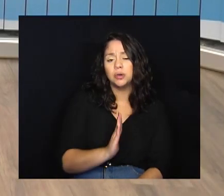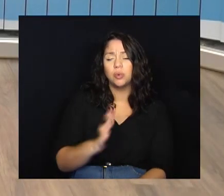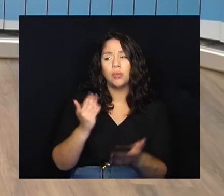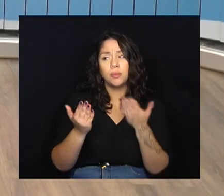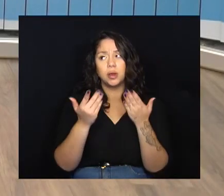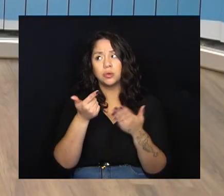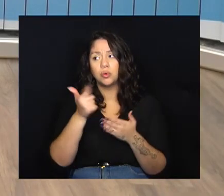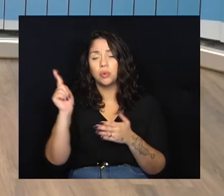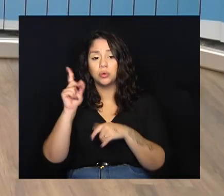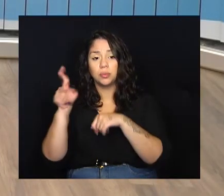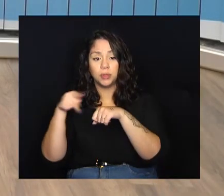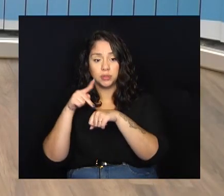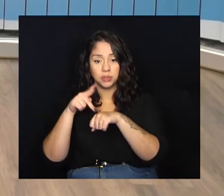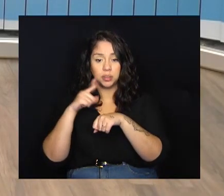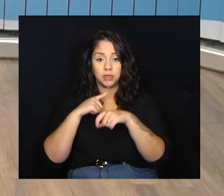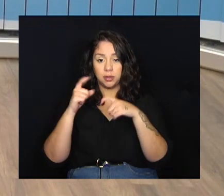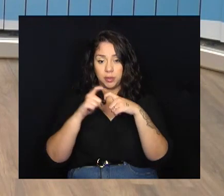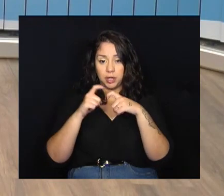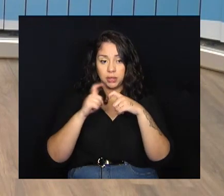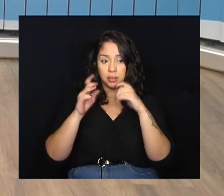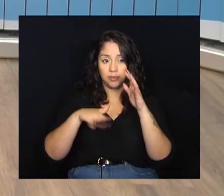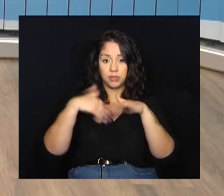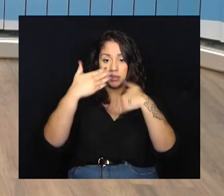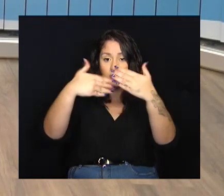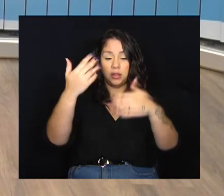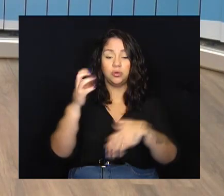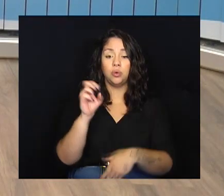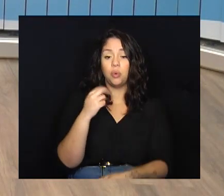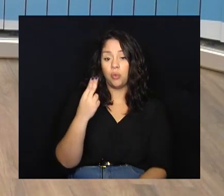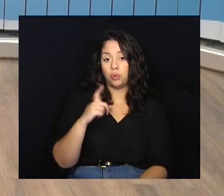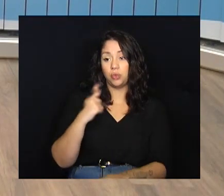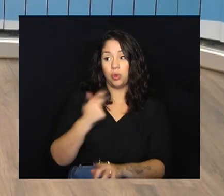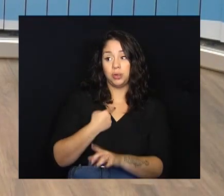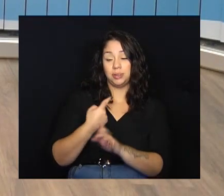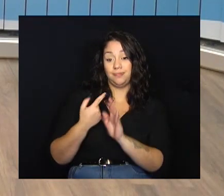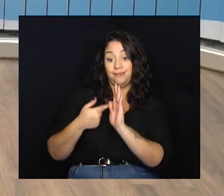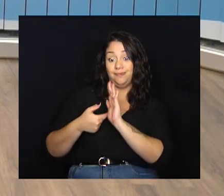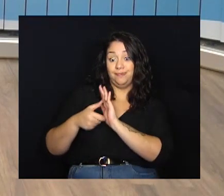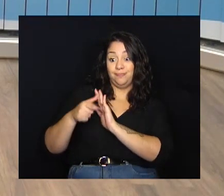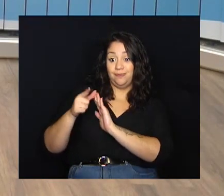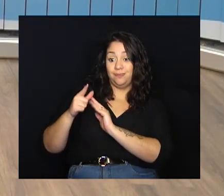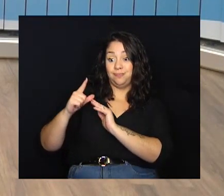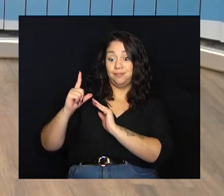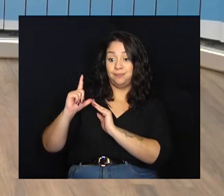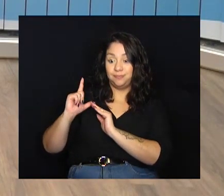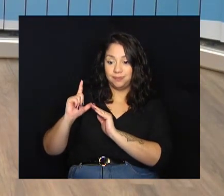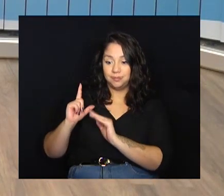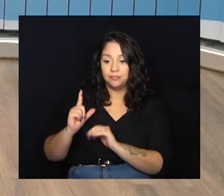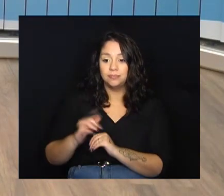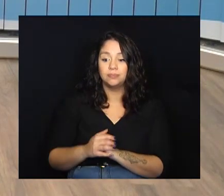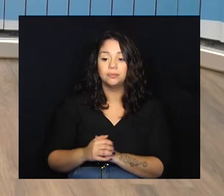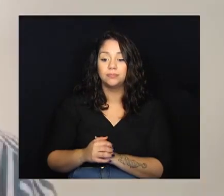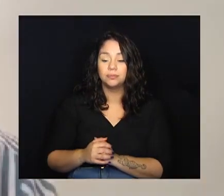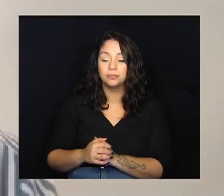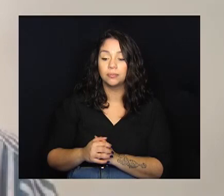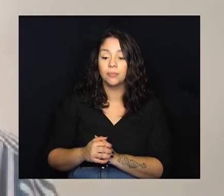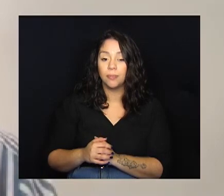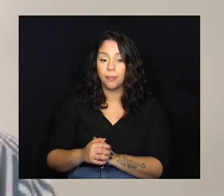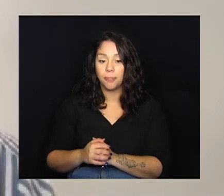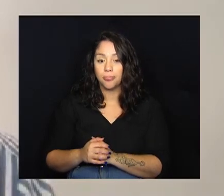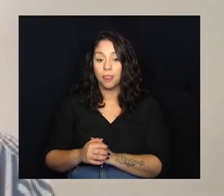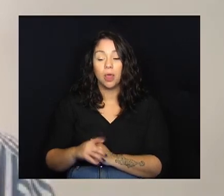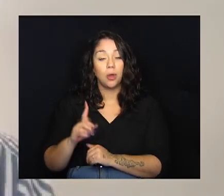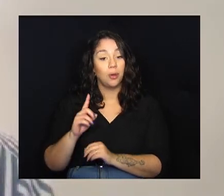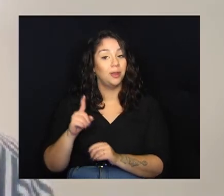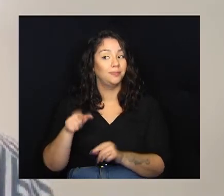uma medicina avançada ou a gente ainda tá atrás Olha isso é um ponto polêmico na verdade assim